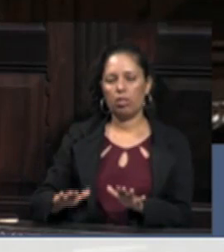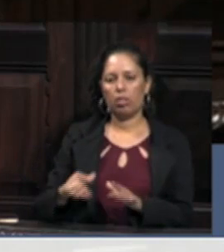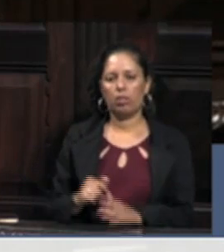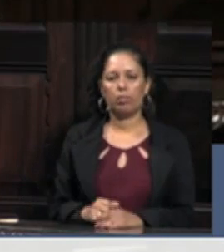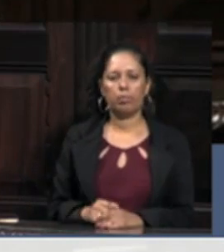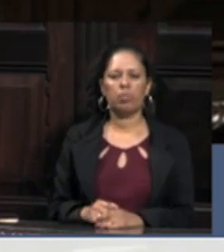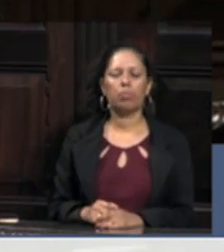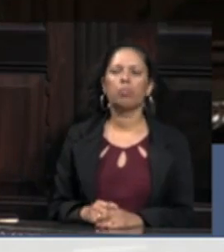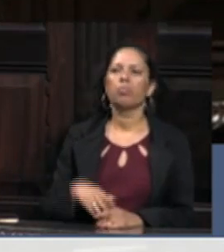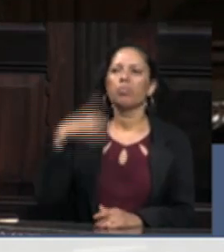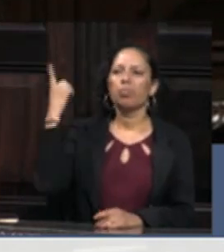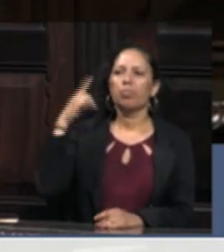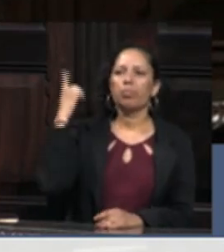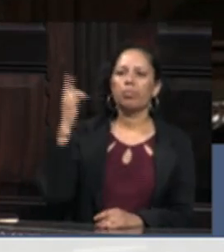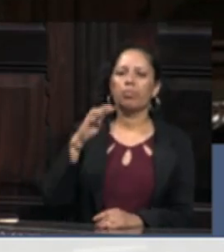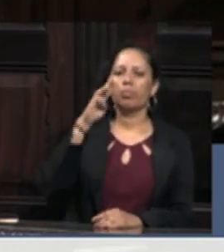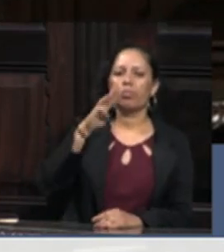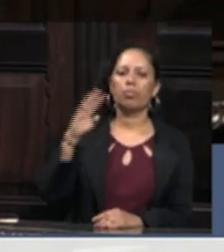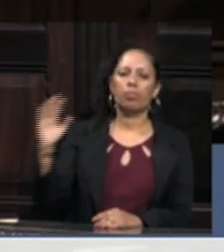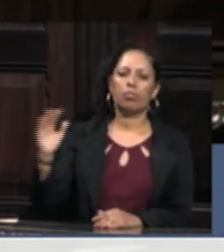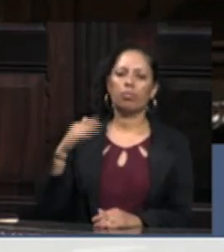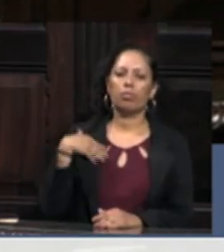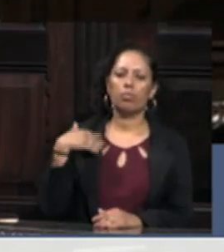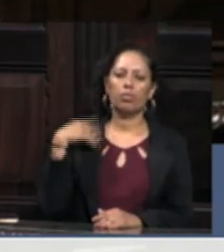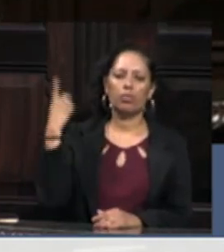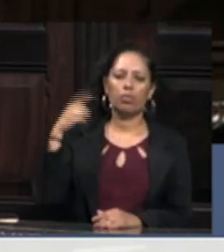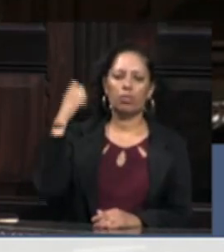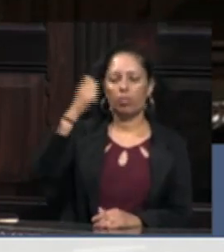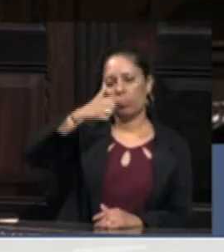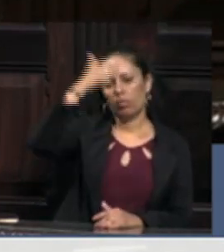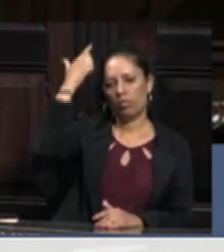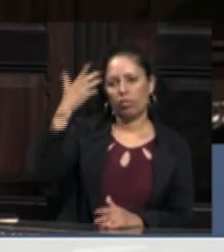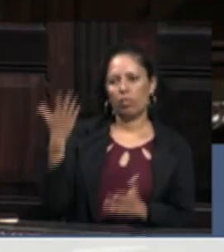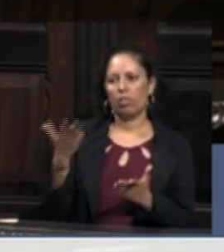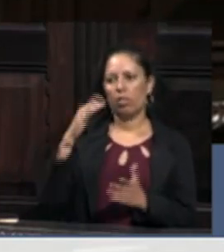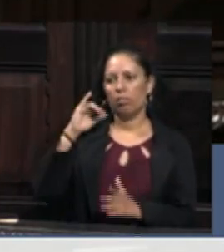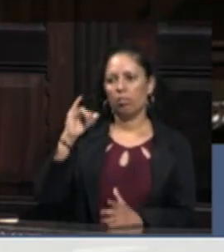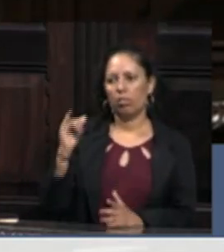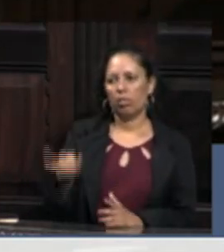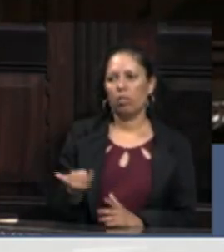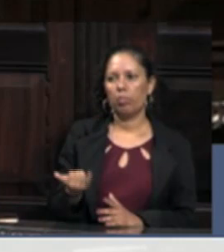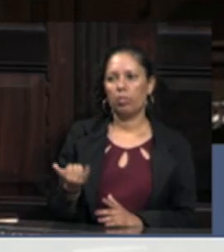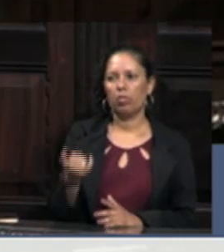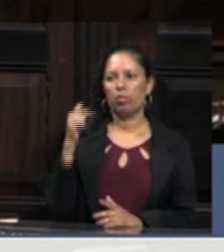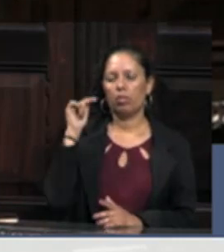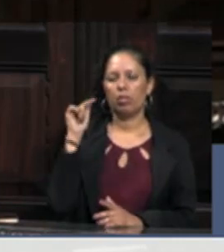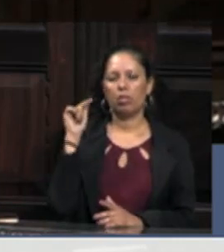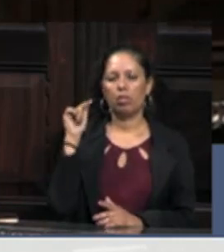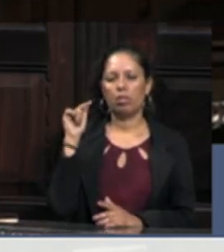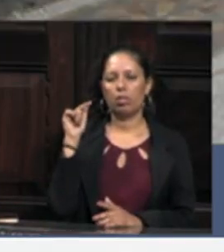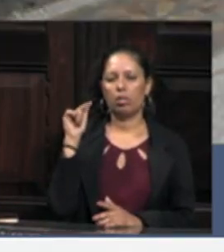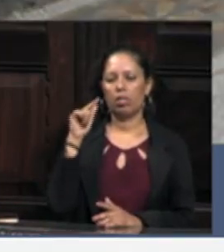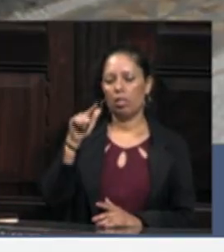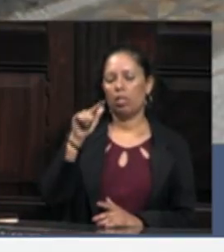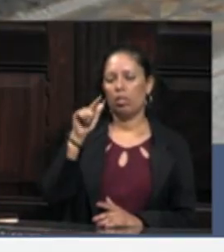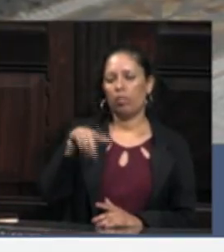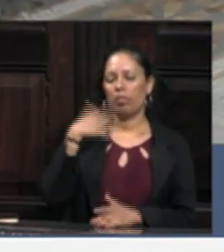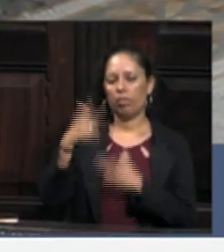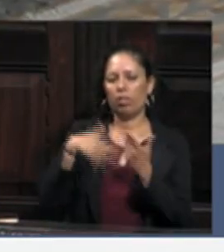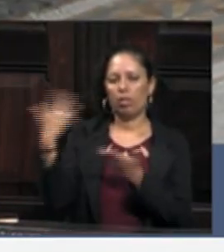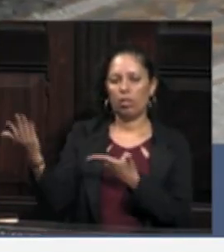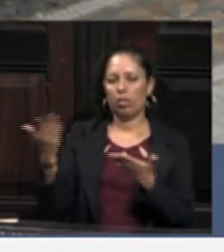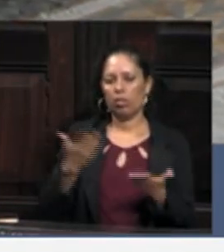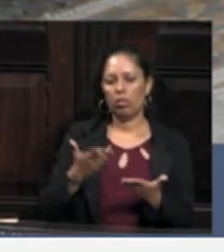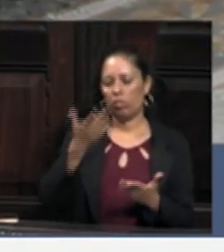Deputado Valdec Carneiro. Deputado Luiz Paulo, eu também queria aproveitar a ocasião do pronunciamento de Vossa Excelência para anunciar e convidar